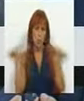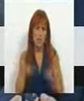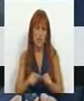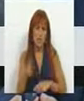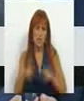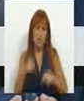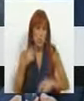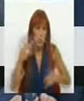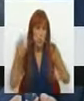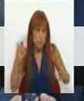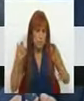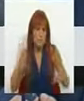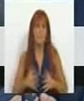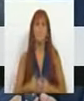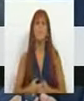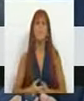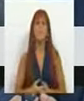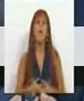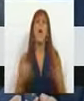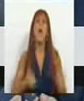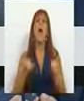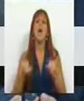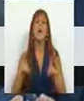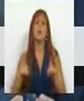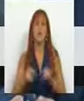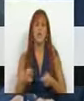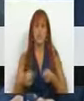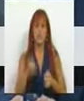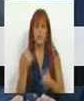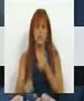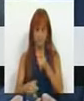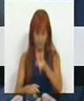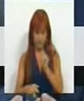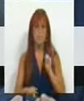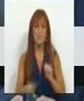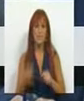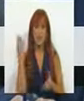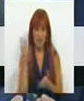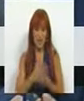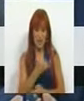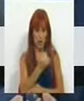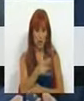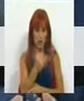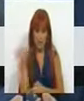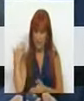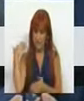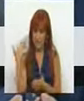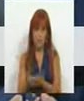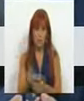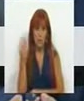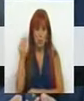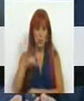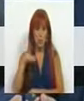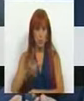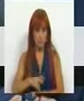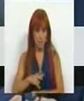sistema financeiro. Agora, no que diz respeito à gestão de risco, desde 2012, o Banco